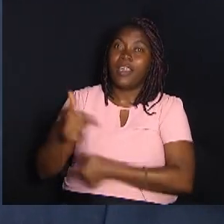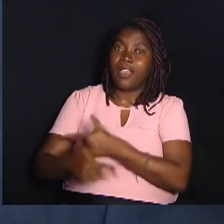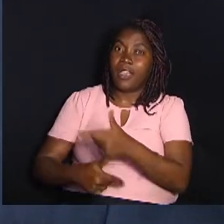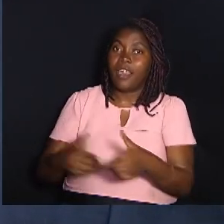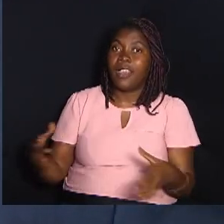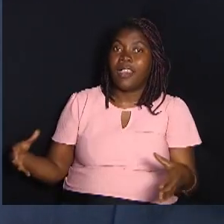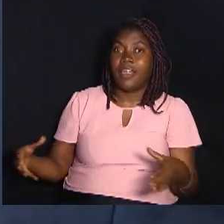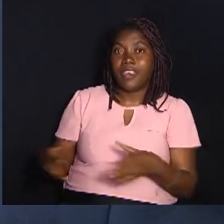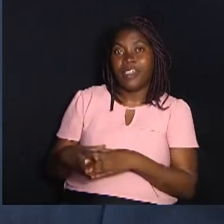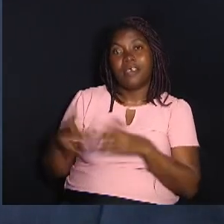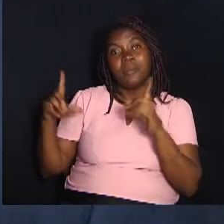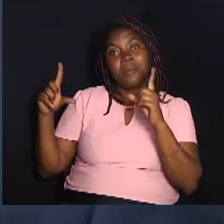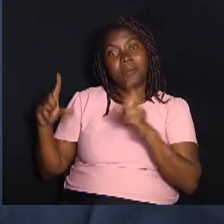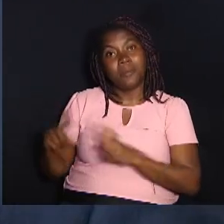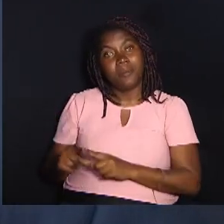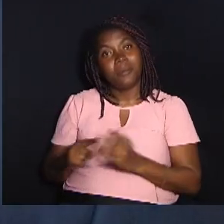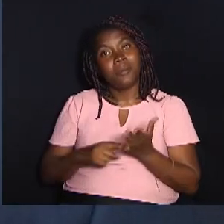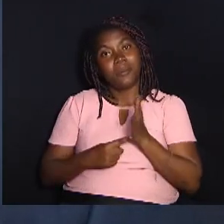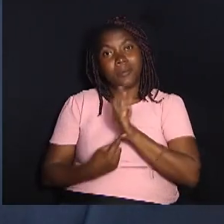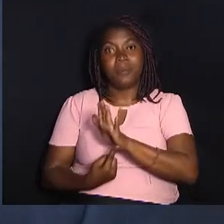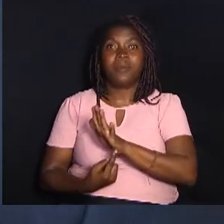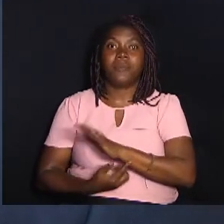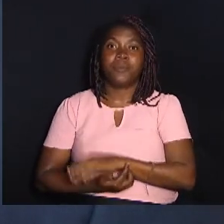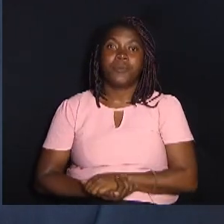mais ações conjuntas e diminuir cada vez mais os indicadores